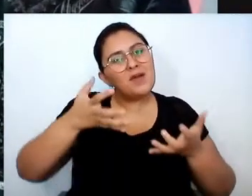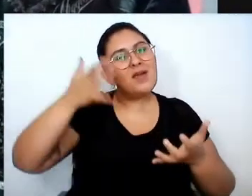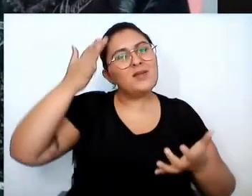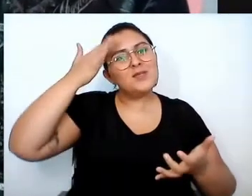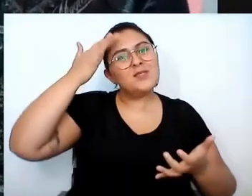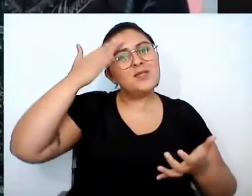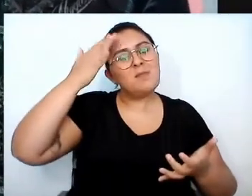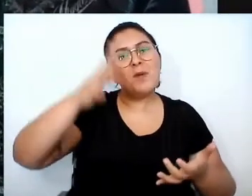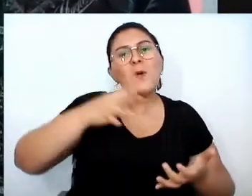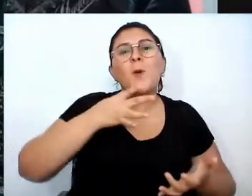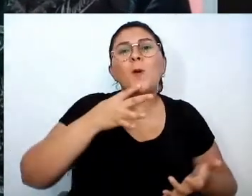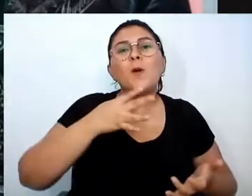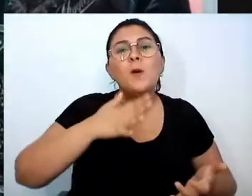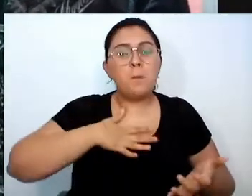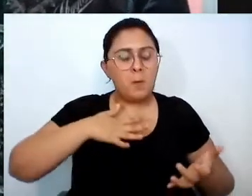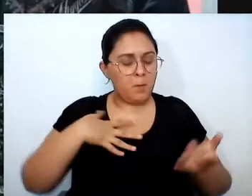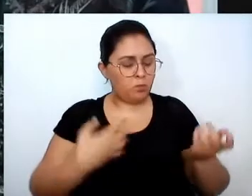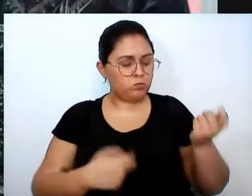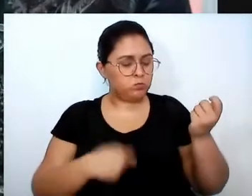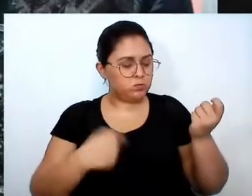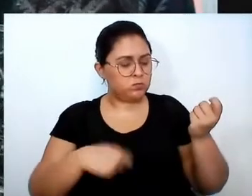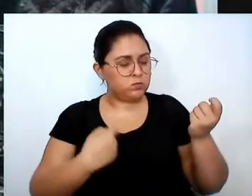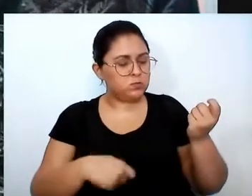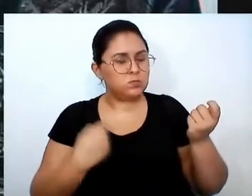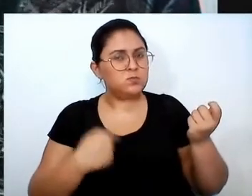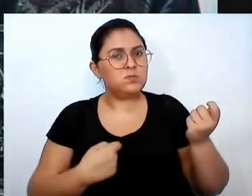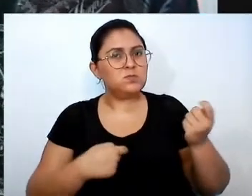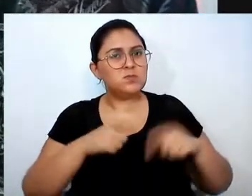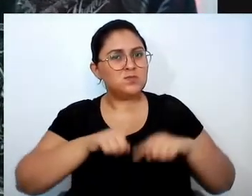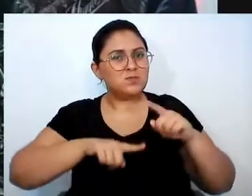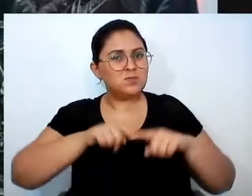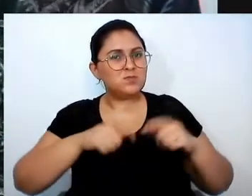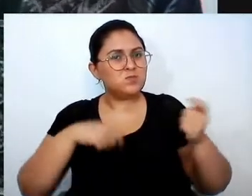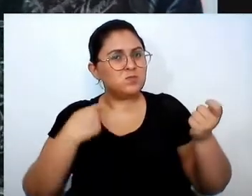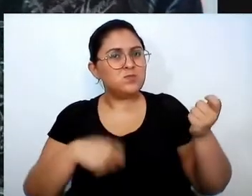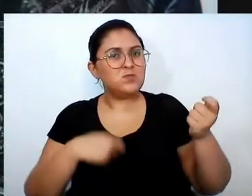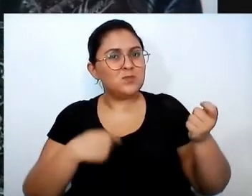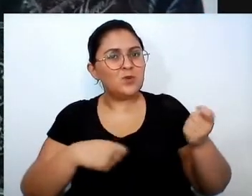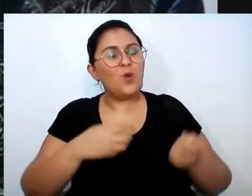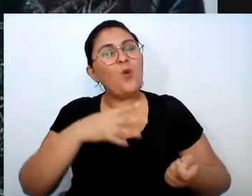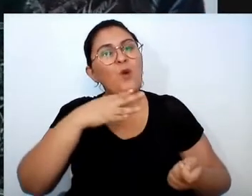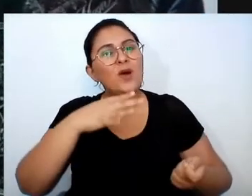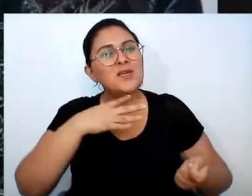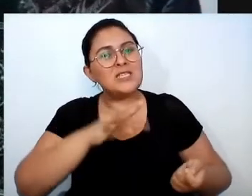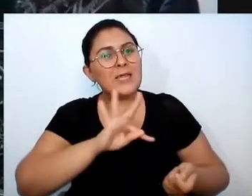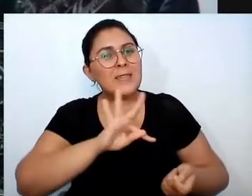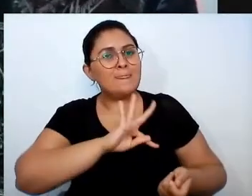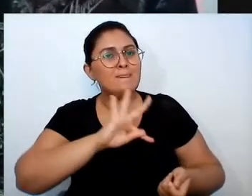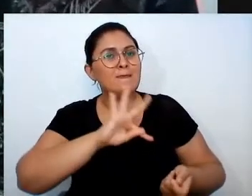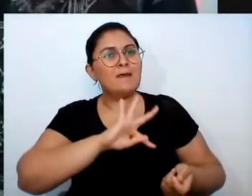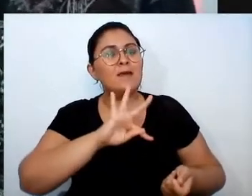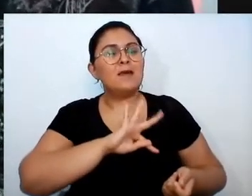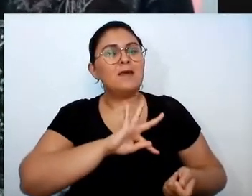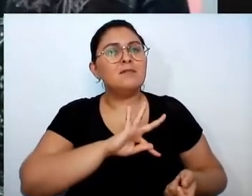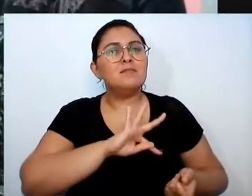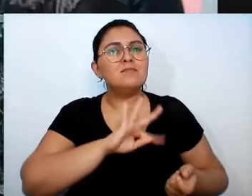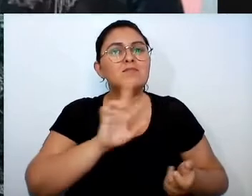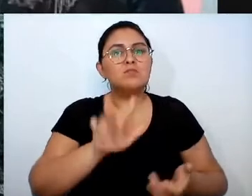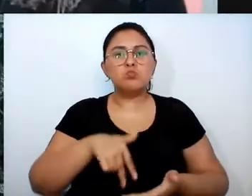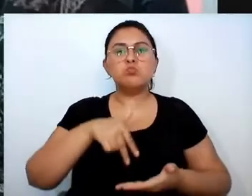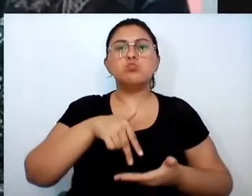mais e mais o meu instrumento, né? E melhorar postura, né? Técnica e tudo mais. Então,